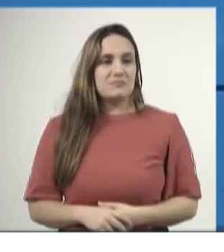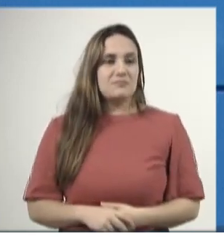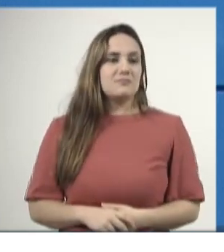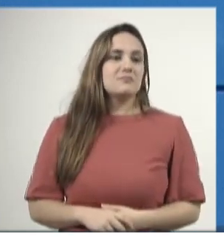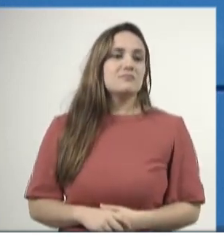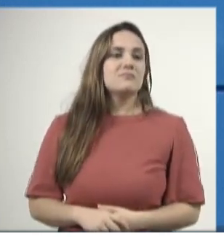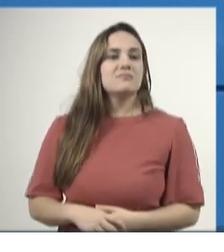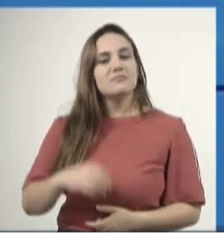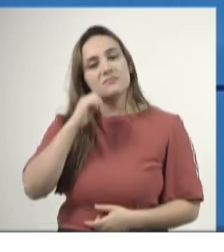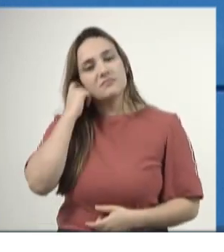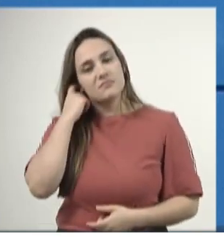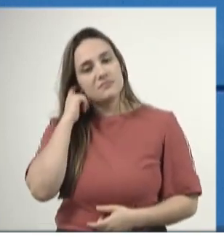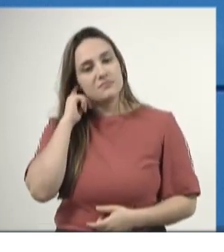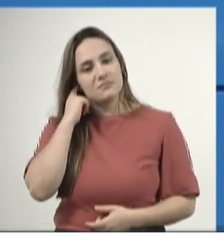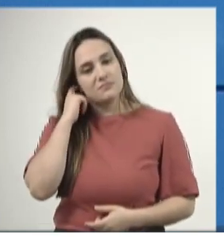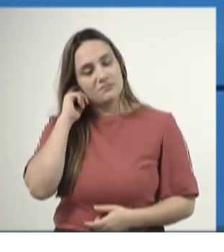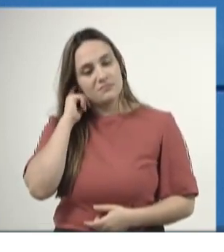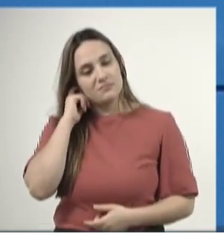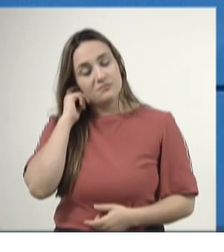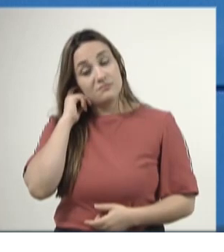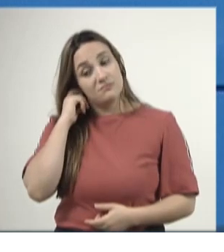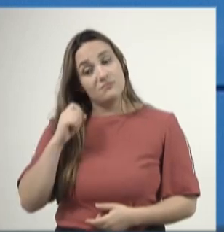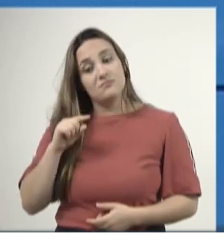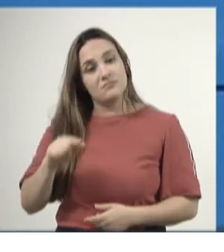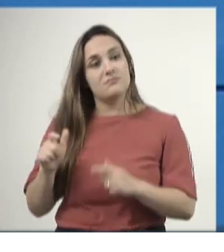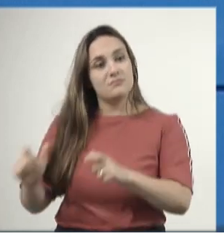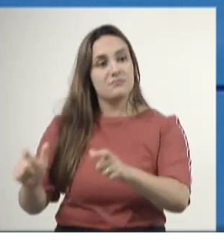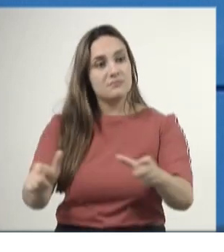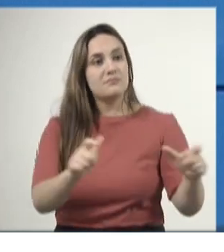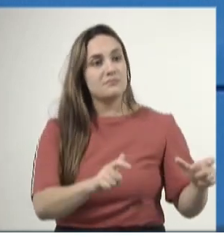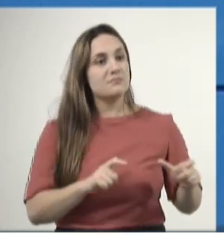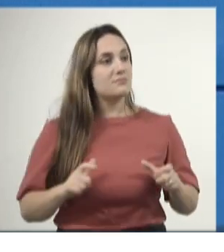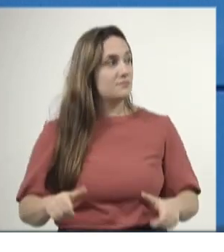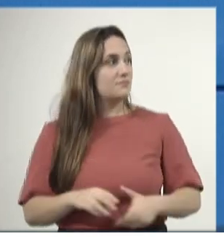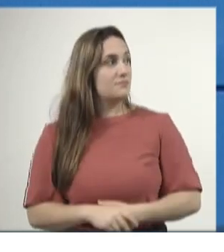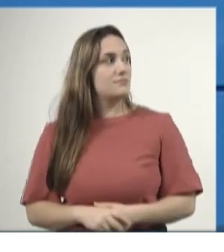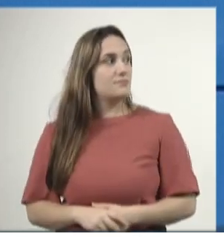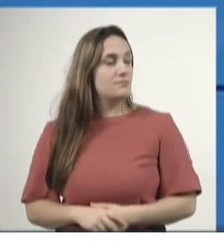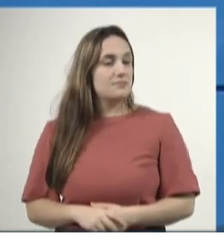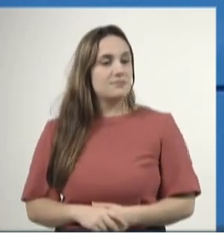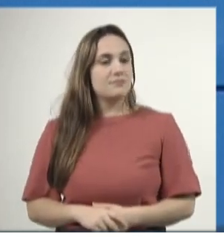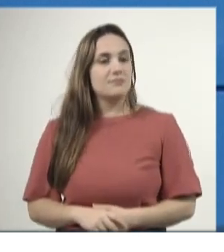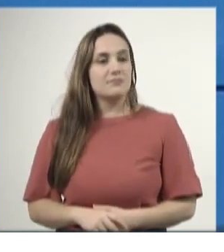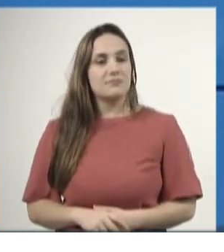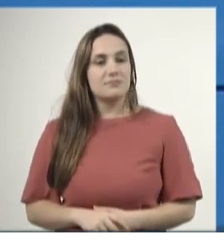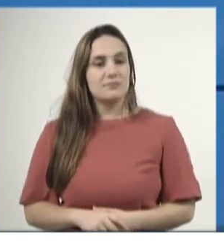Então, e esses espaços todos